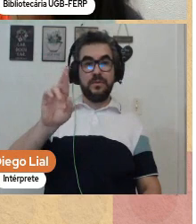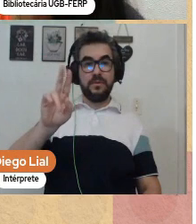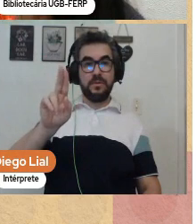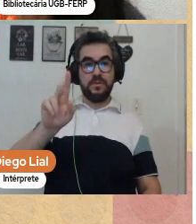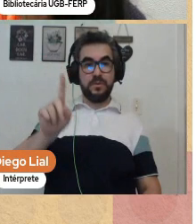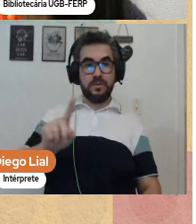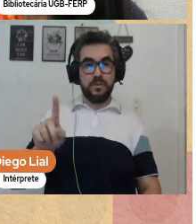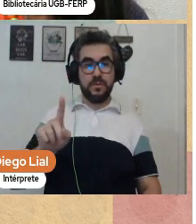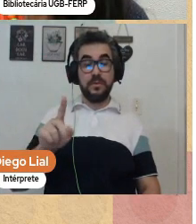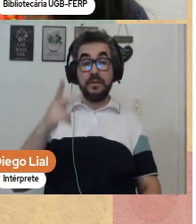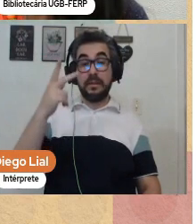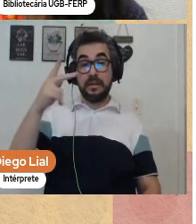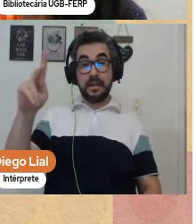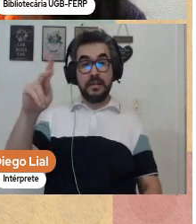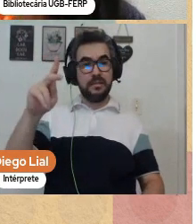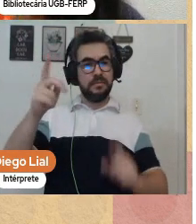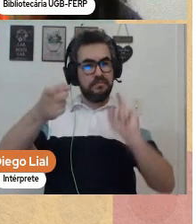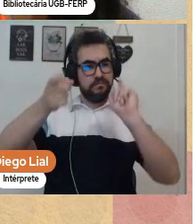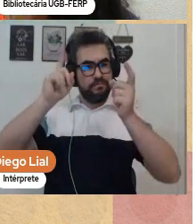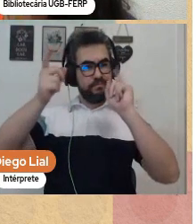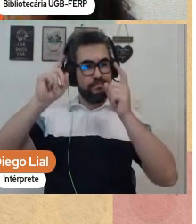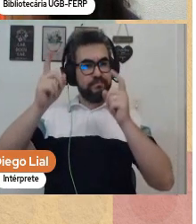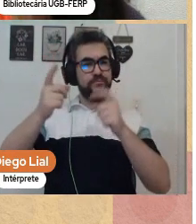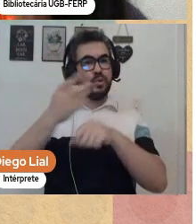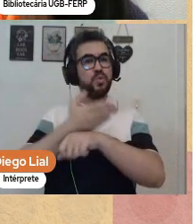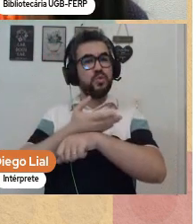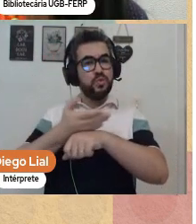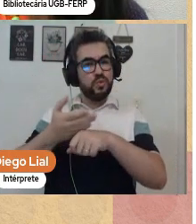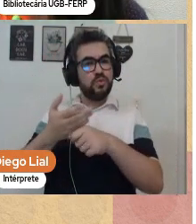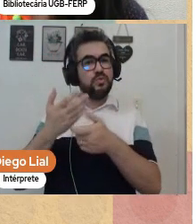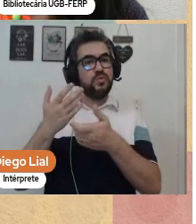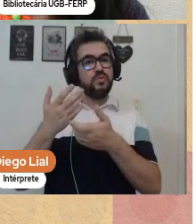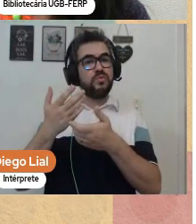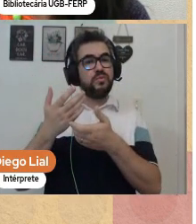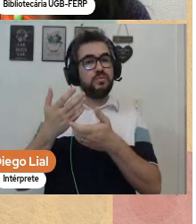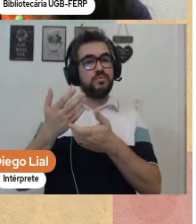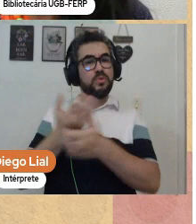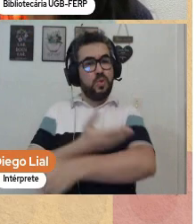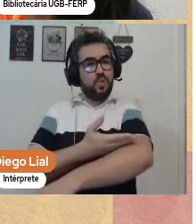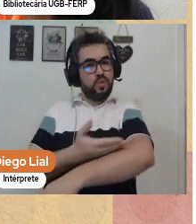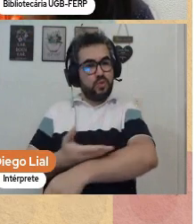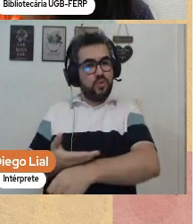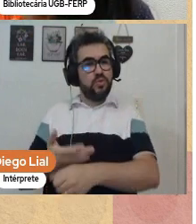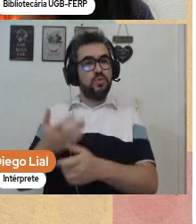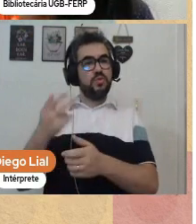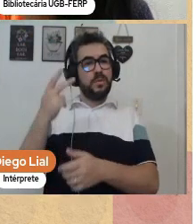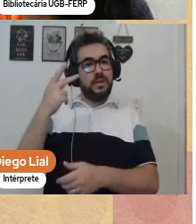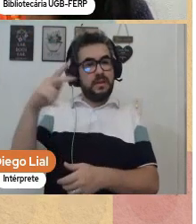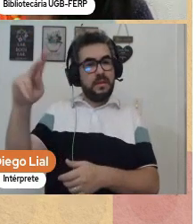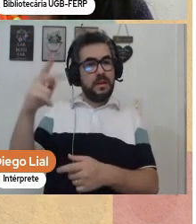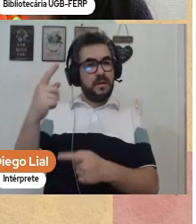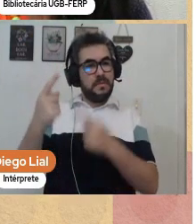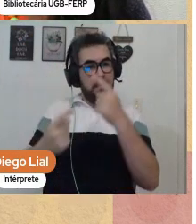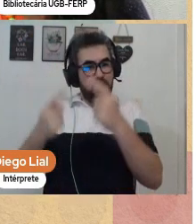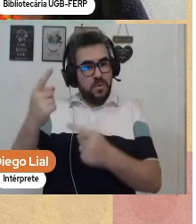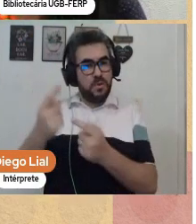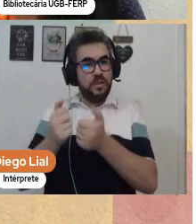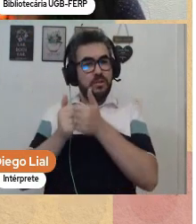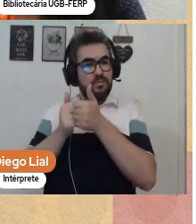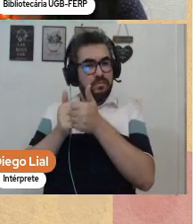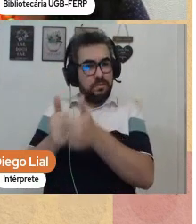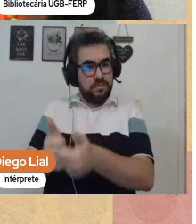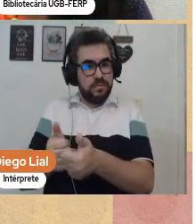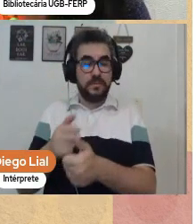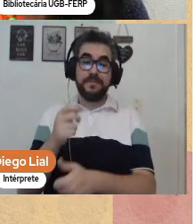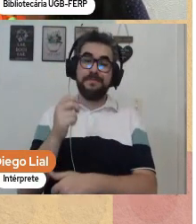um diferencial, ter uma política de preservação de acervos, porque o patrimonializa. E